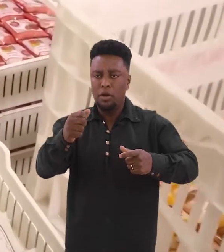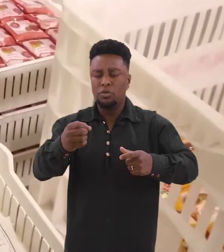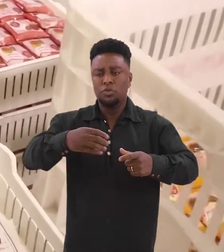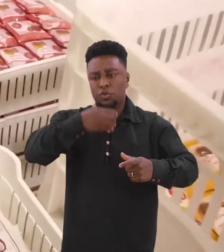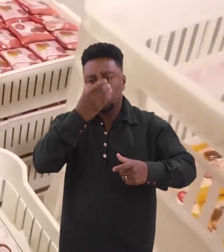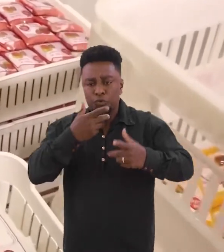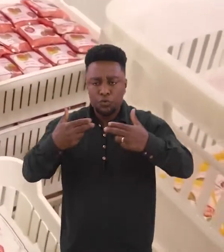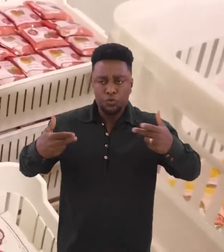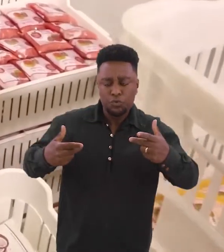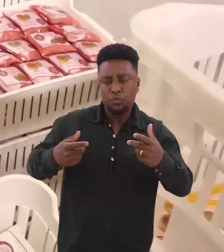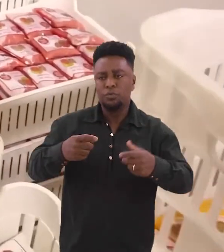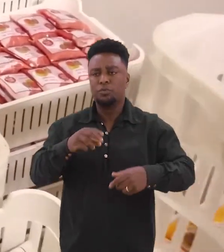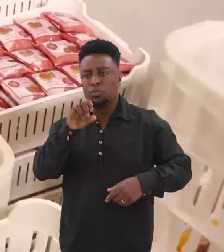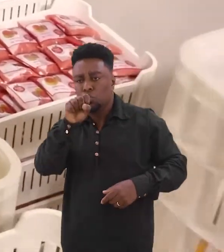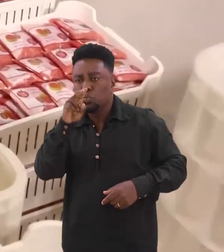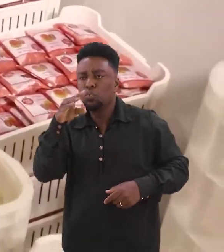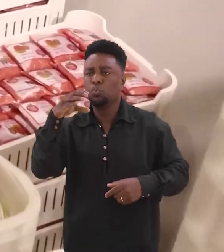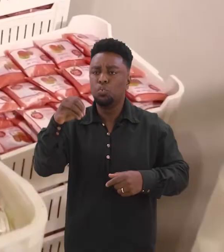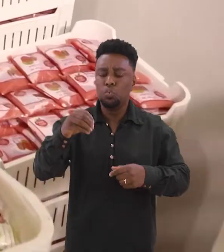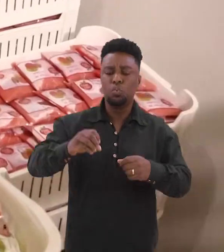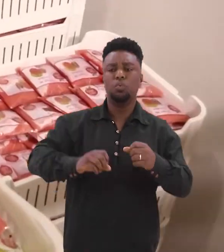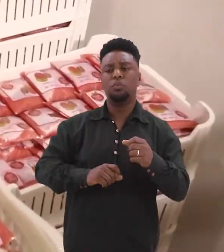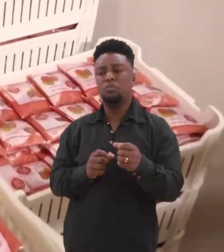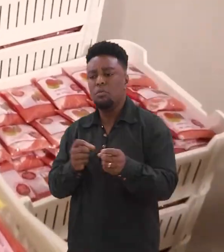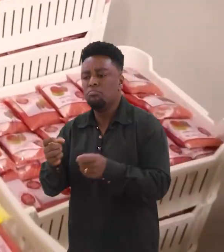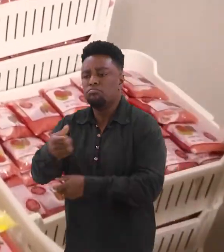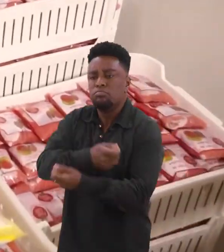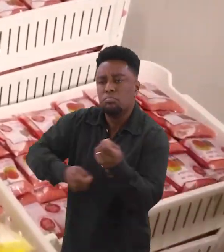grandes supermercados.